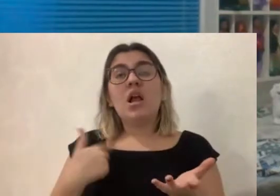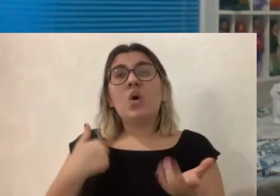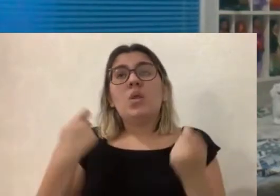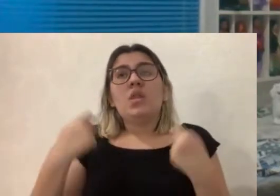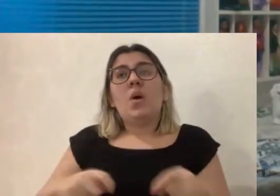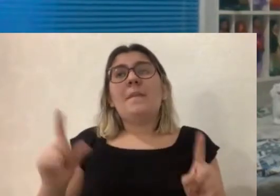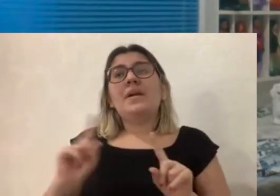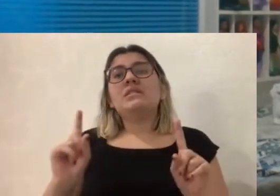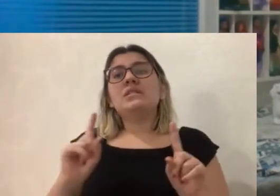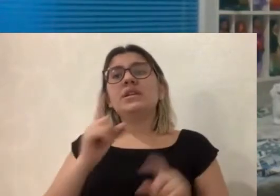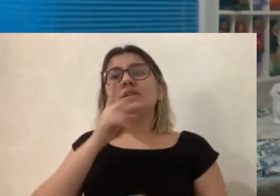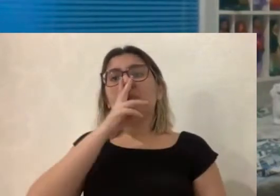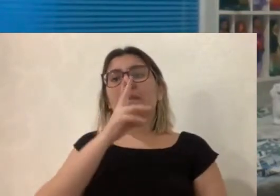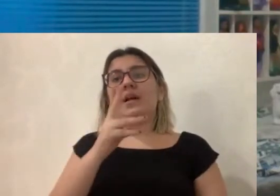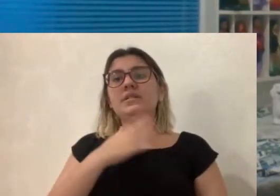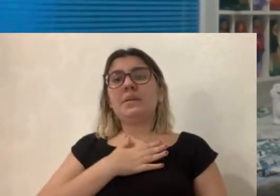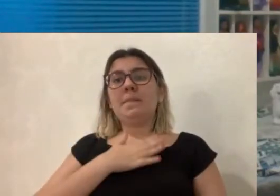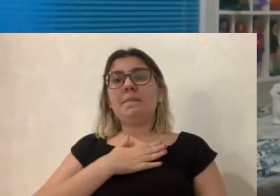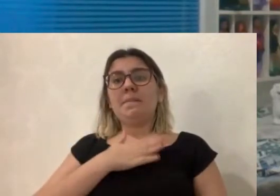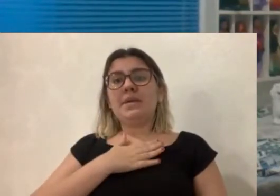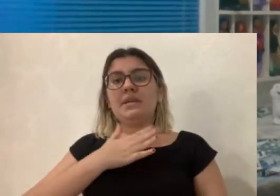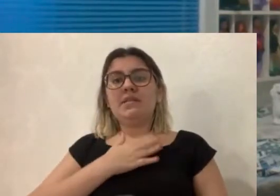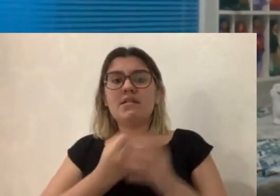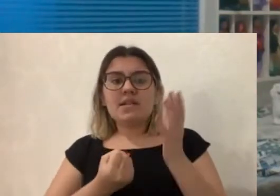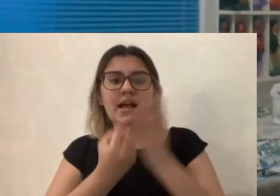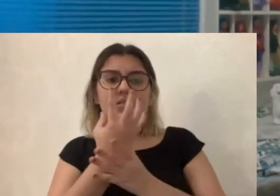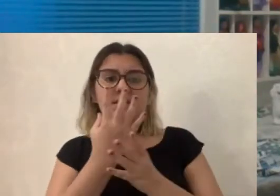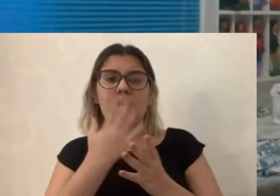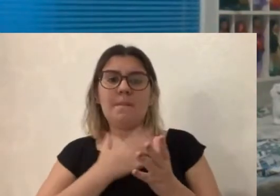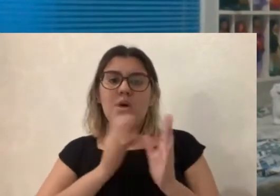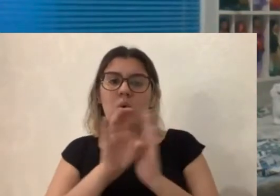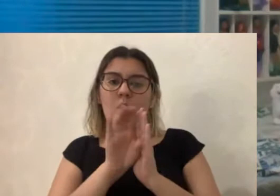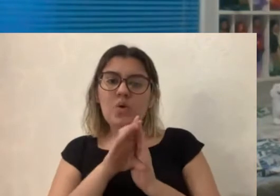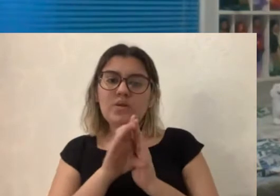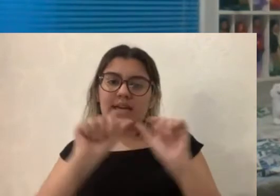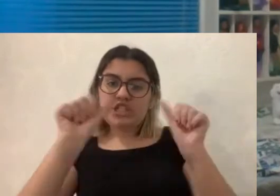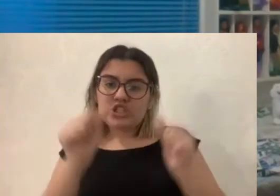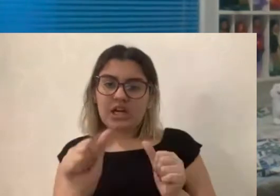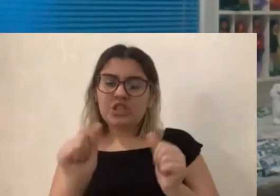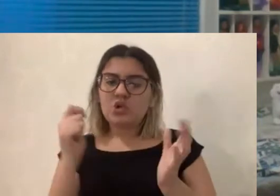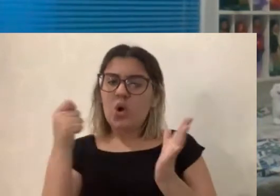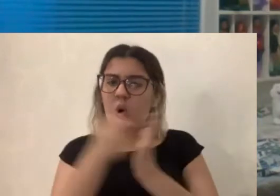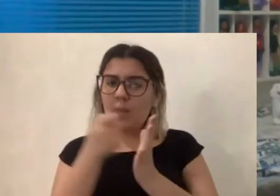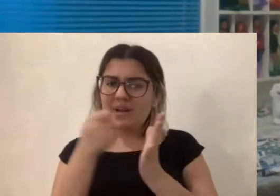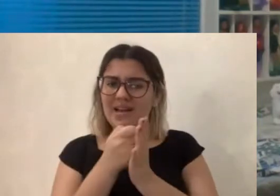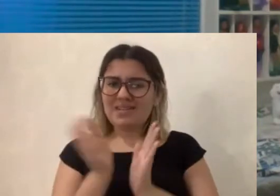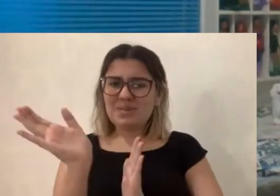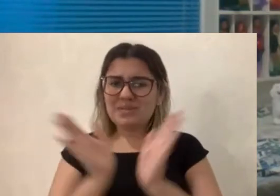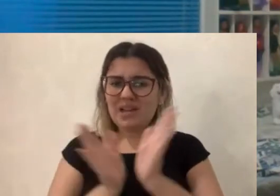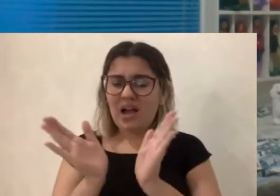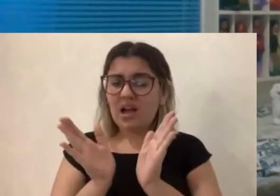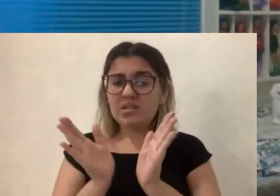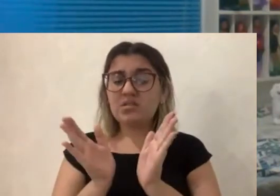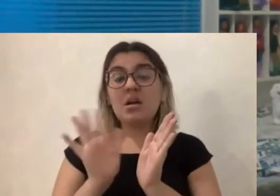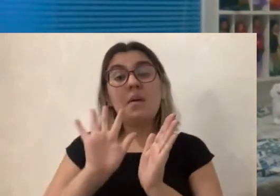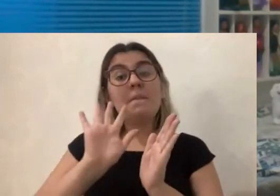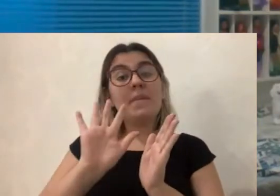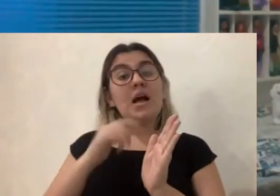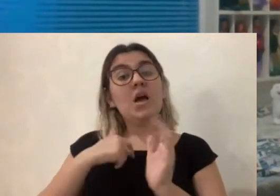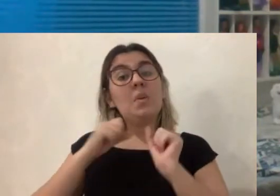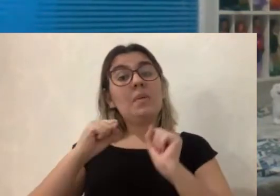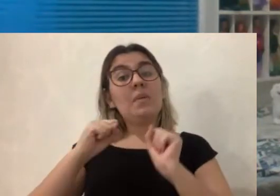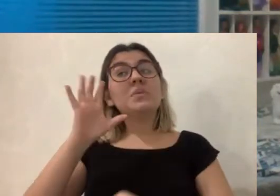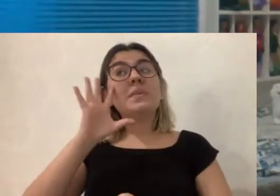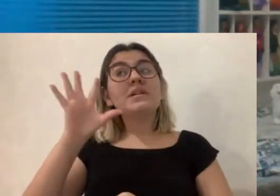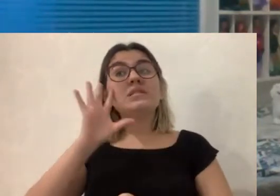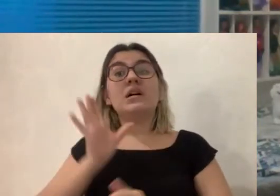a minha criação, para o meu conceito estético, a acessibilidade, mas eu posso pensar na acessibilidade como